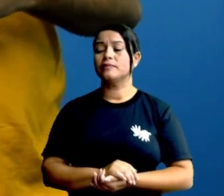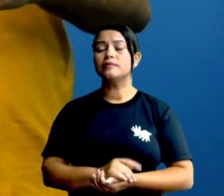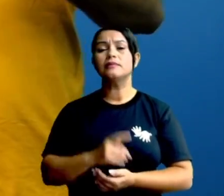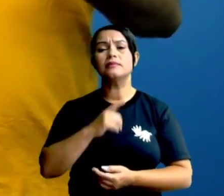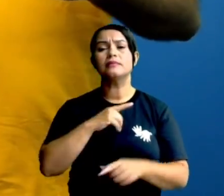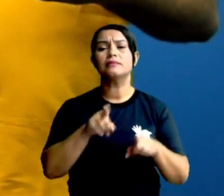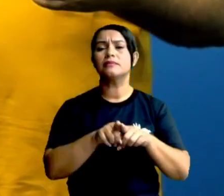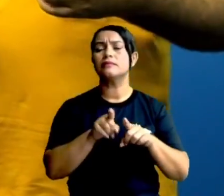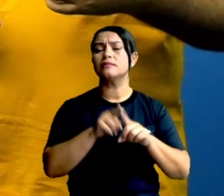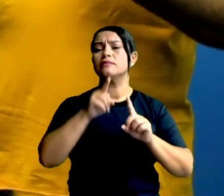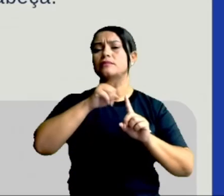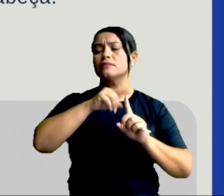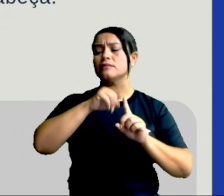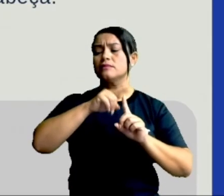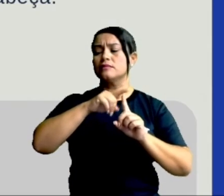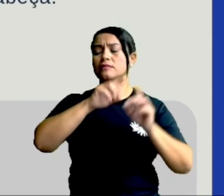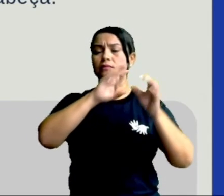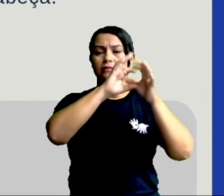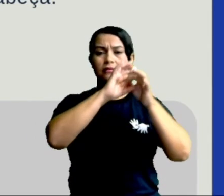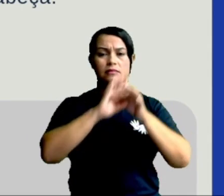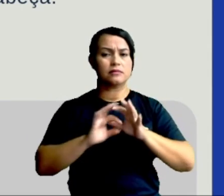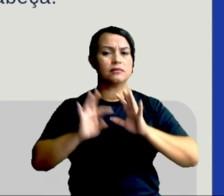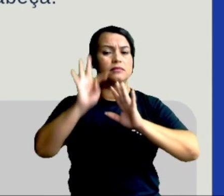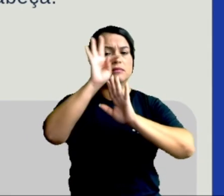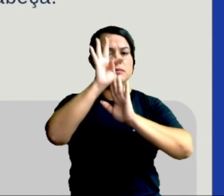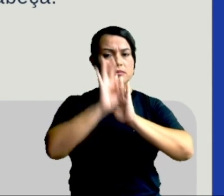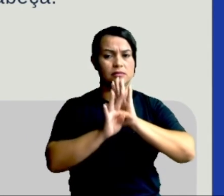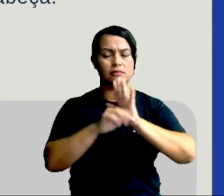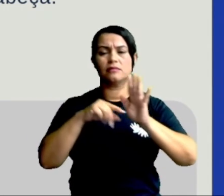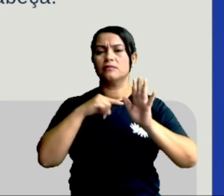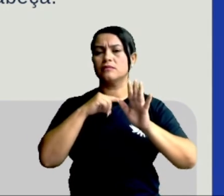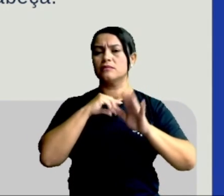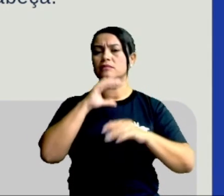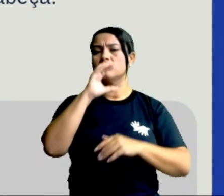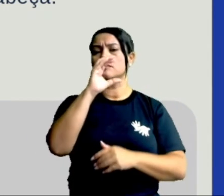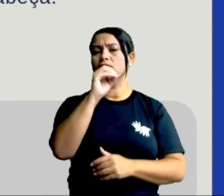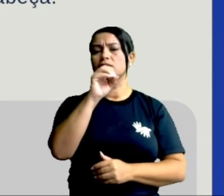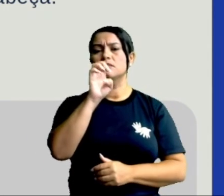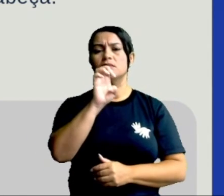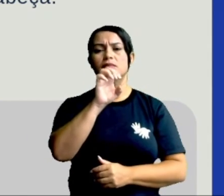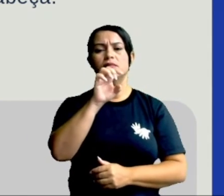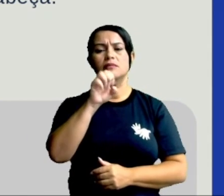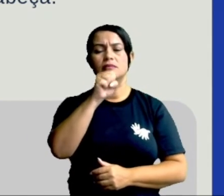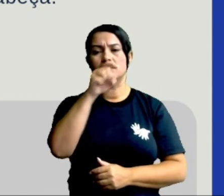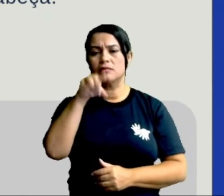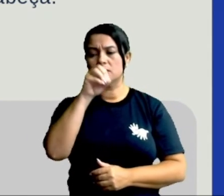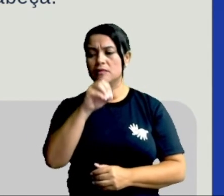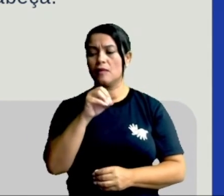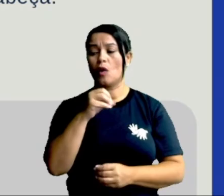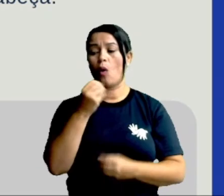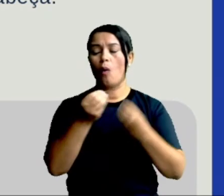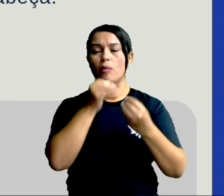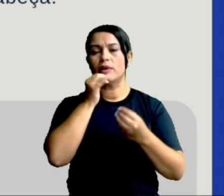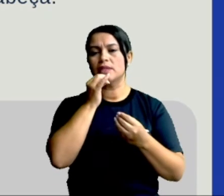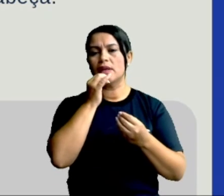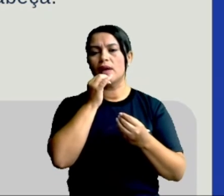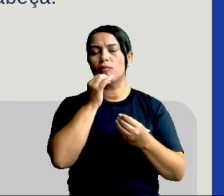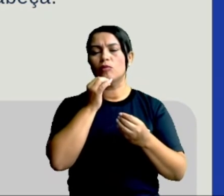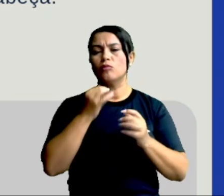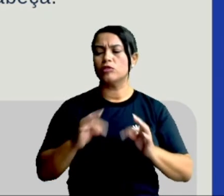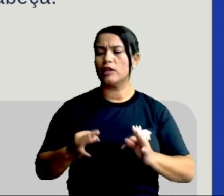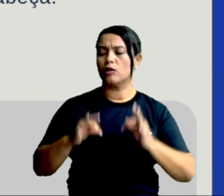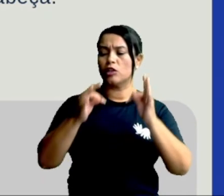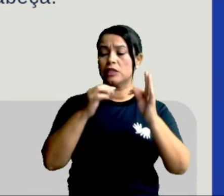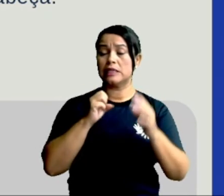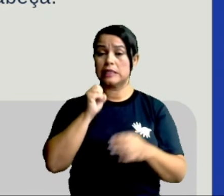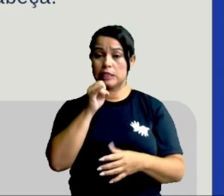nós temos aí tipos de coesão textual ainda. Tem a coesão por conexão. Então eu vou colocar aqui, olha, se